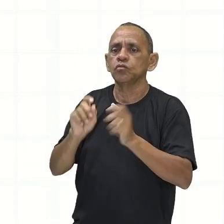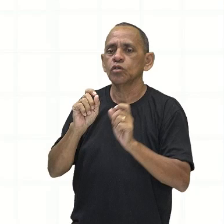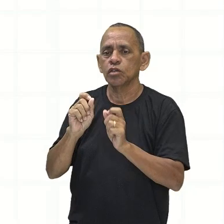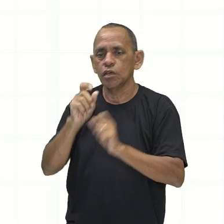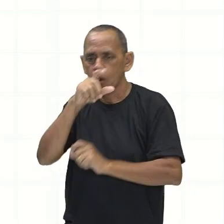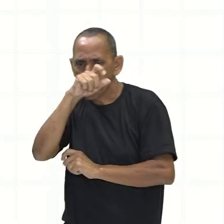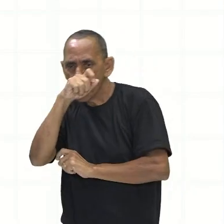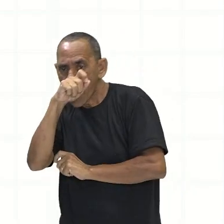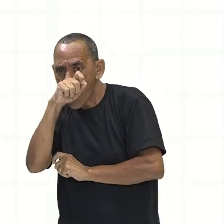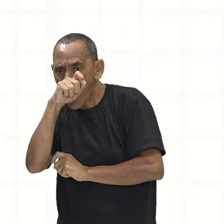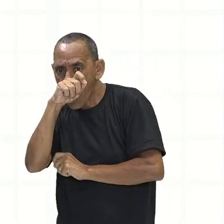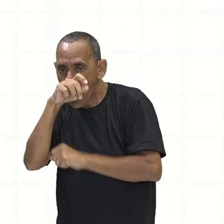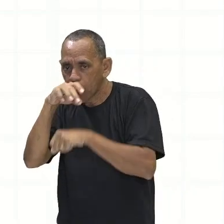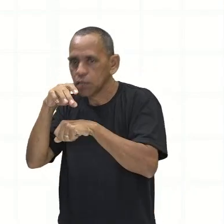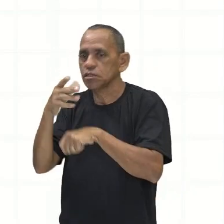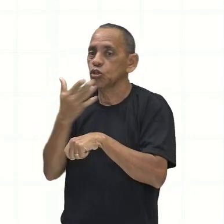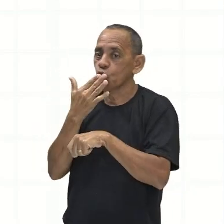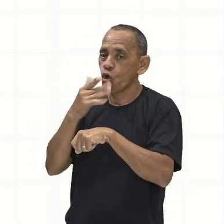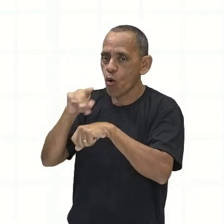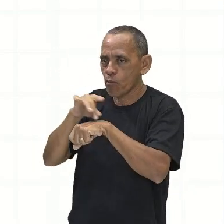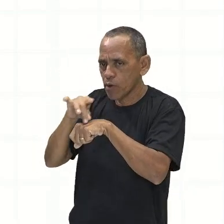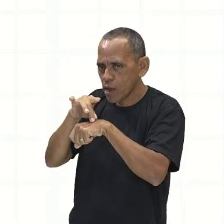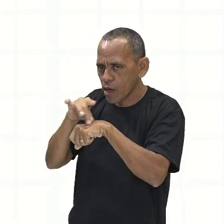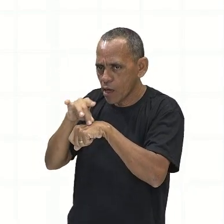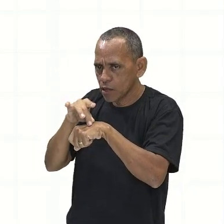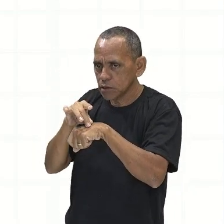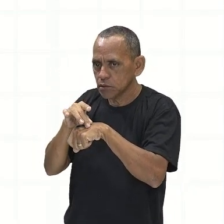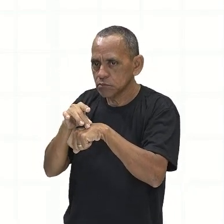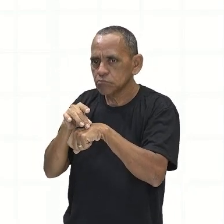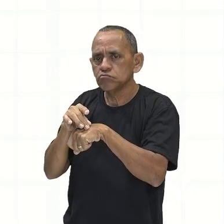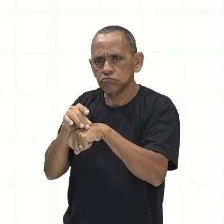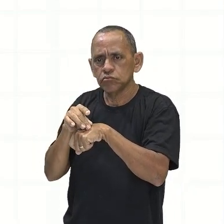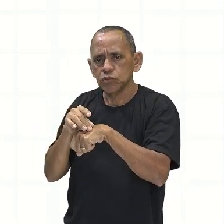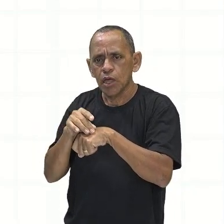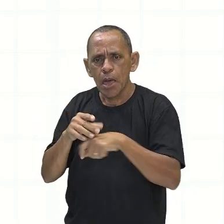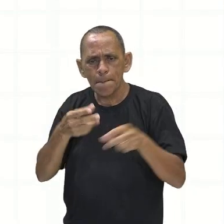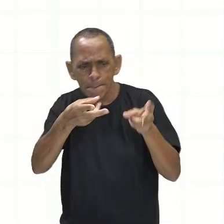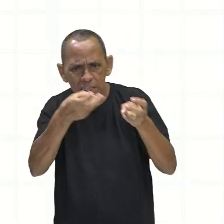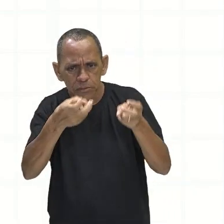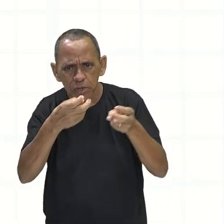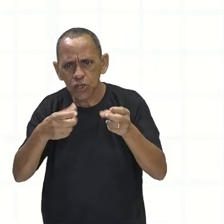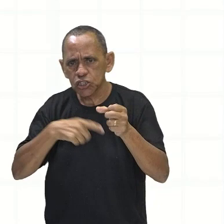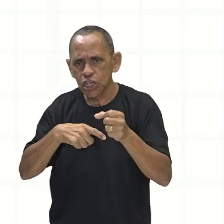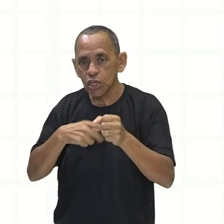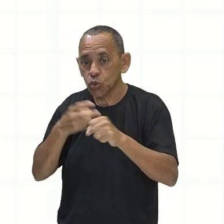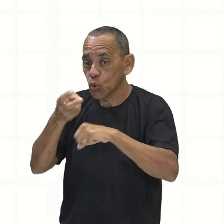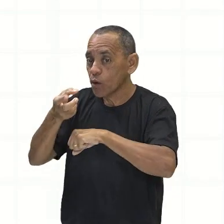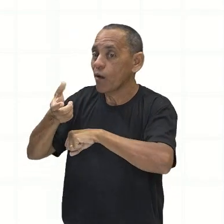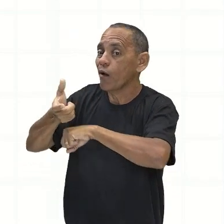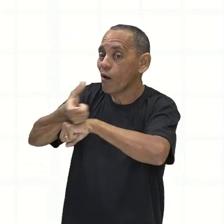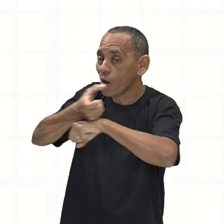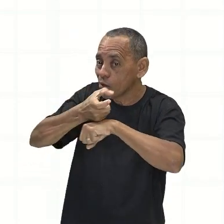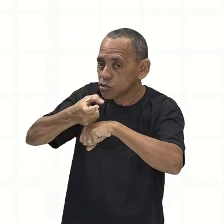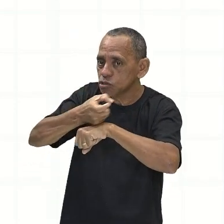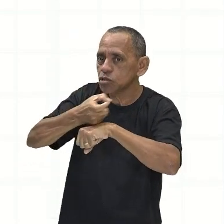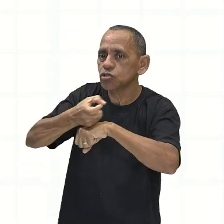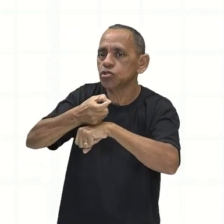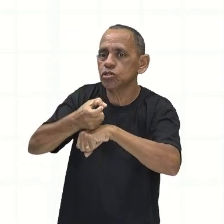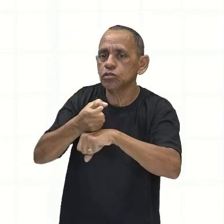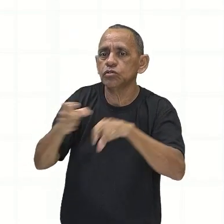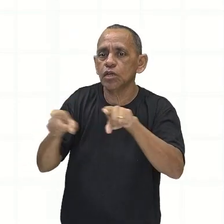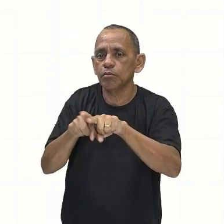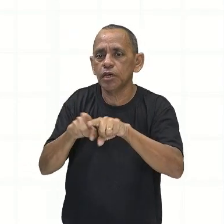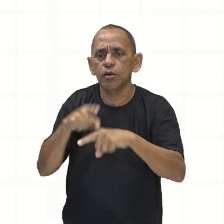ali como adjetivo, né? Ali da palavra ave. Essas aves. Porque foram